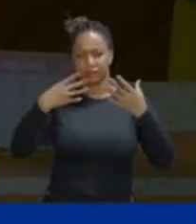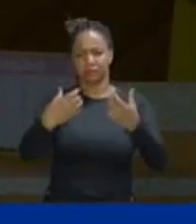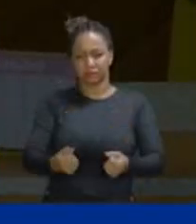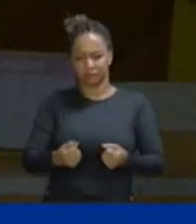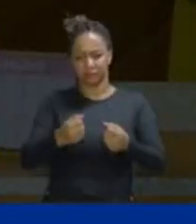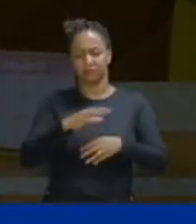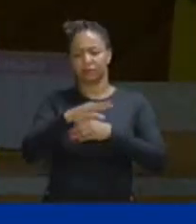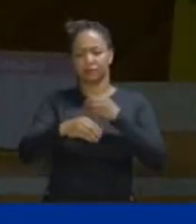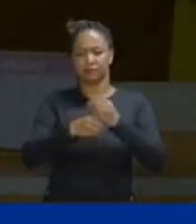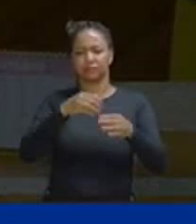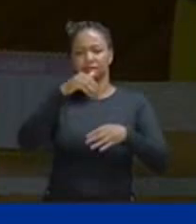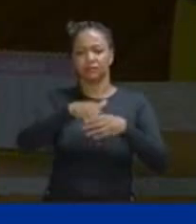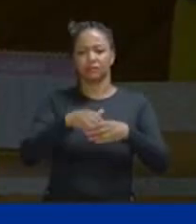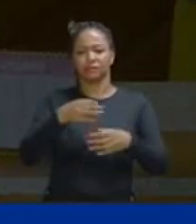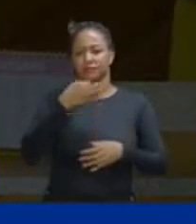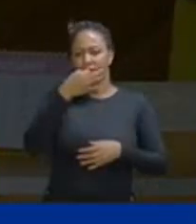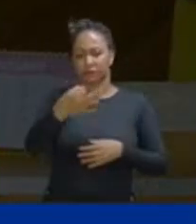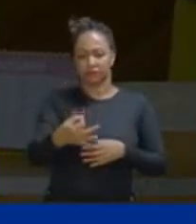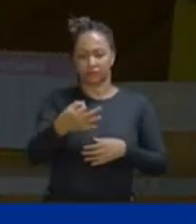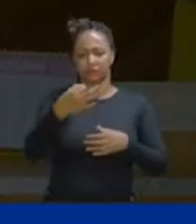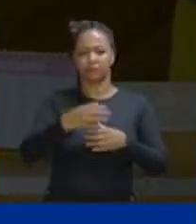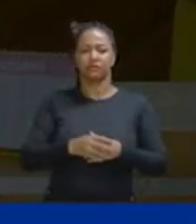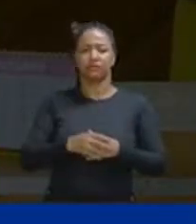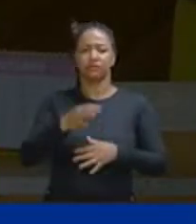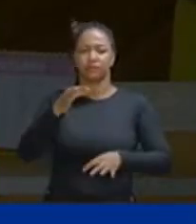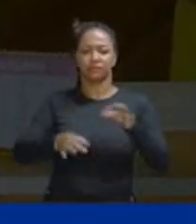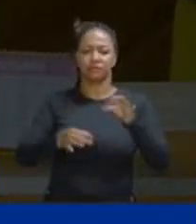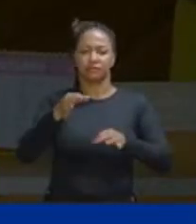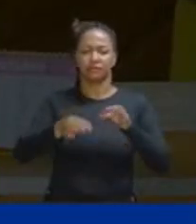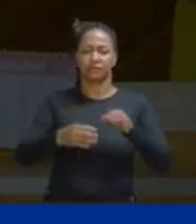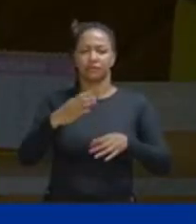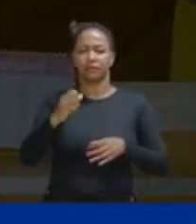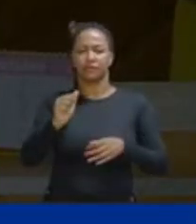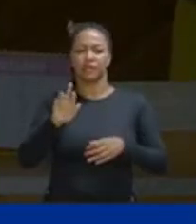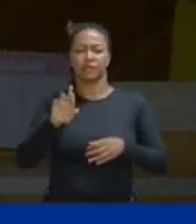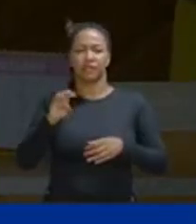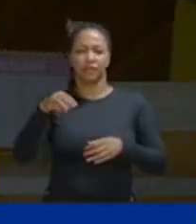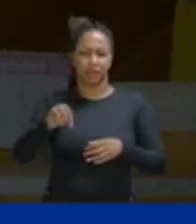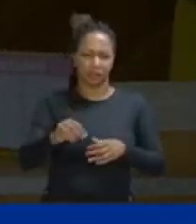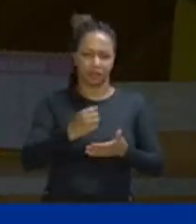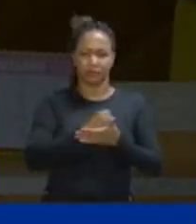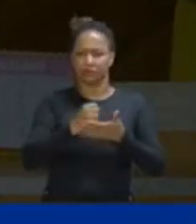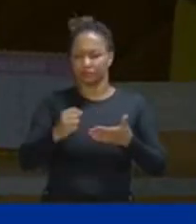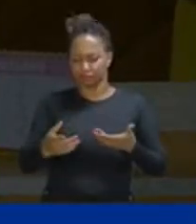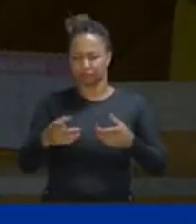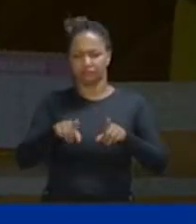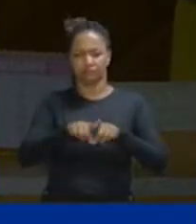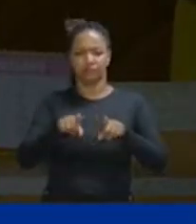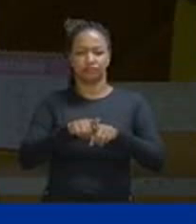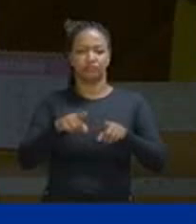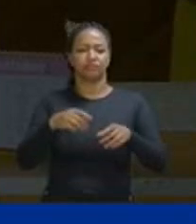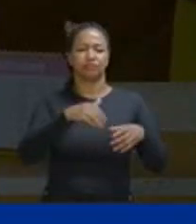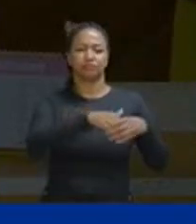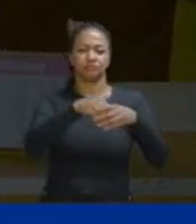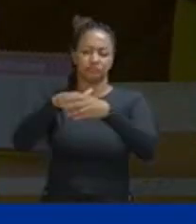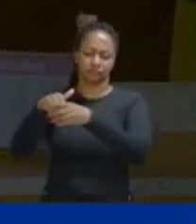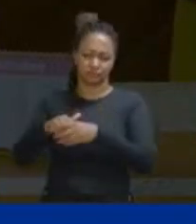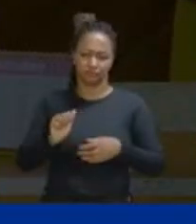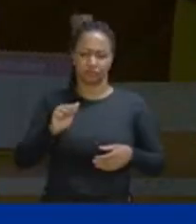efeitos infringentes nos termos dos votos proferidos. Vencidos os juízes Carmo Antônio e Carlos Fernando. Redigirá o acordo o juiz